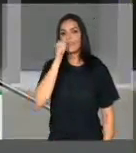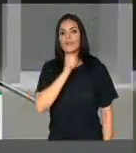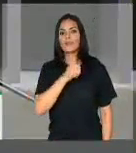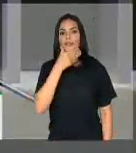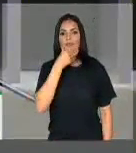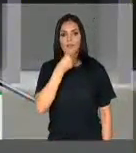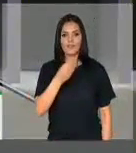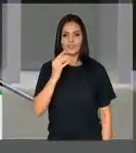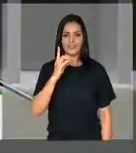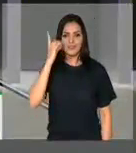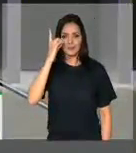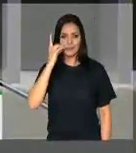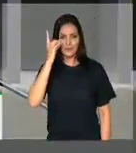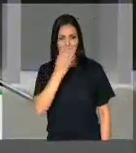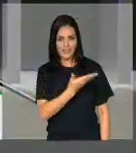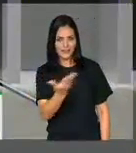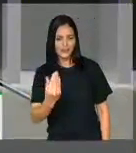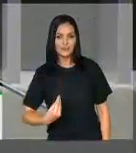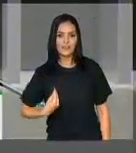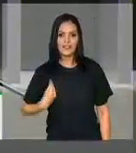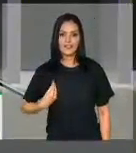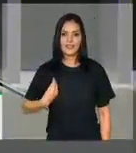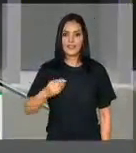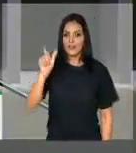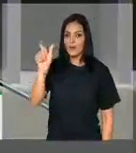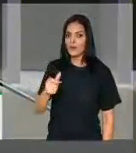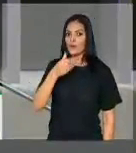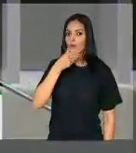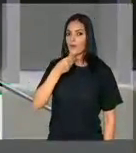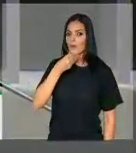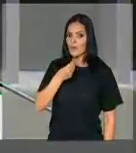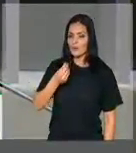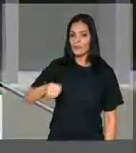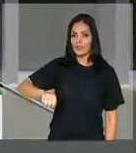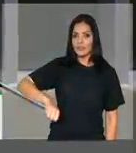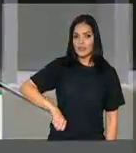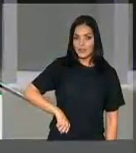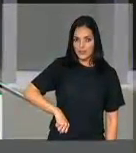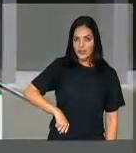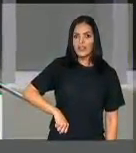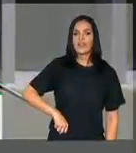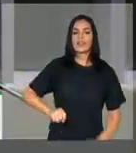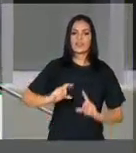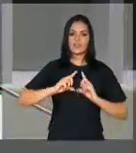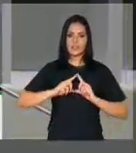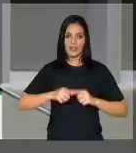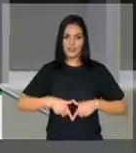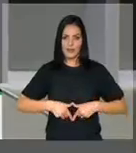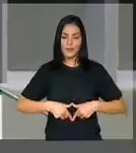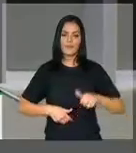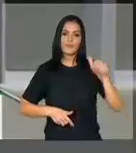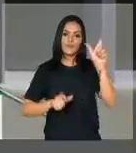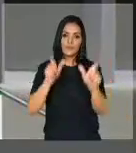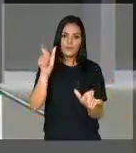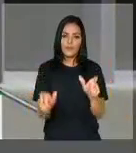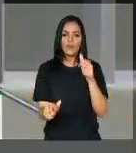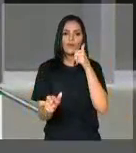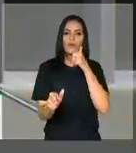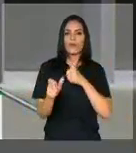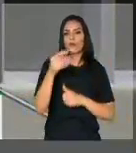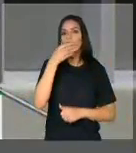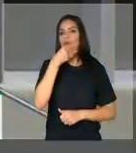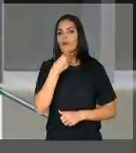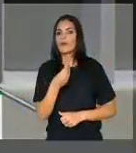e senhores deputados, senhor embaixador de Israel, Yossi Shelley, senhoras e